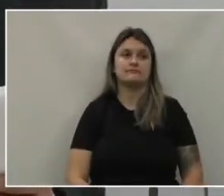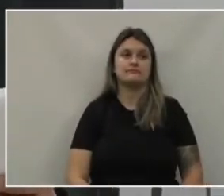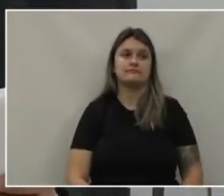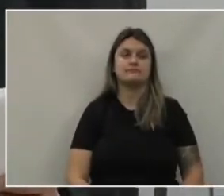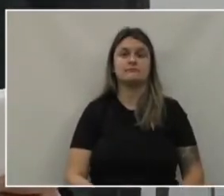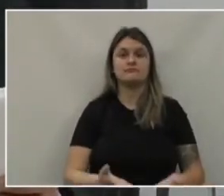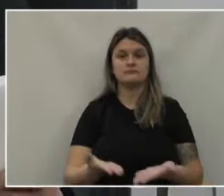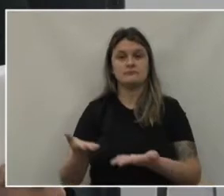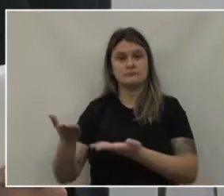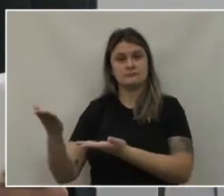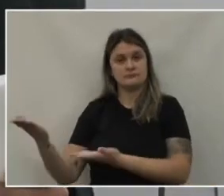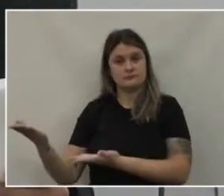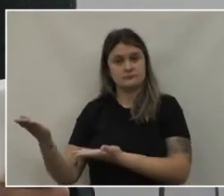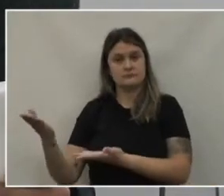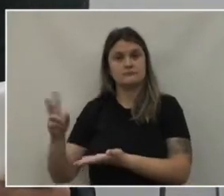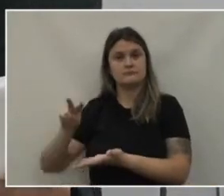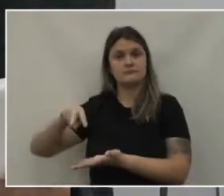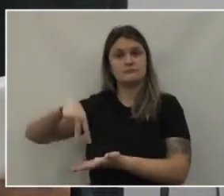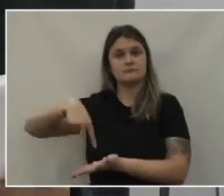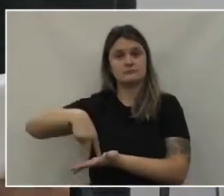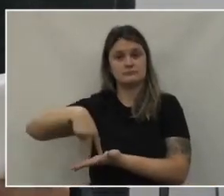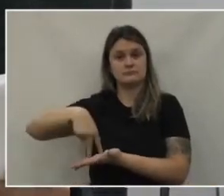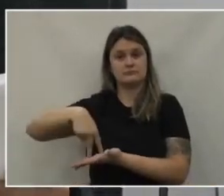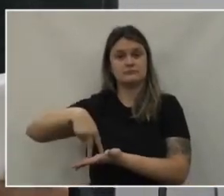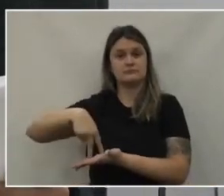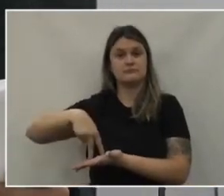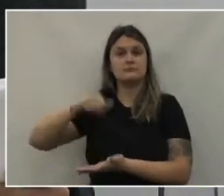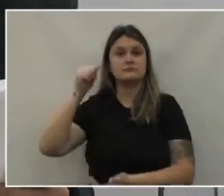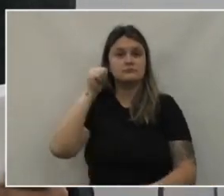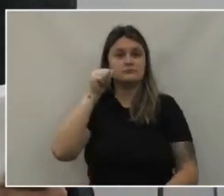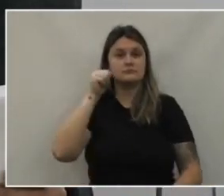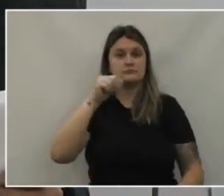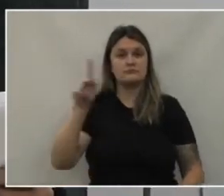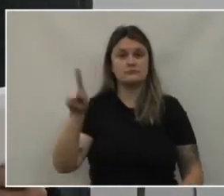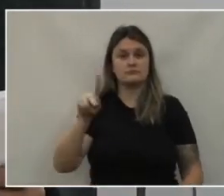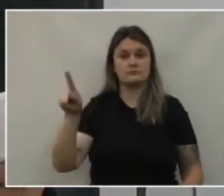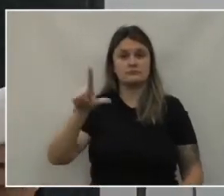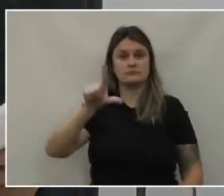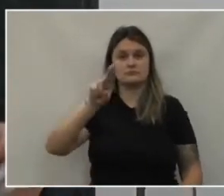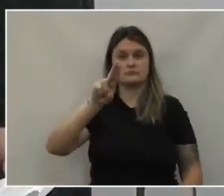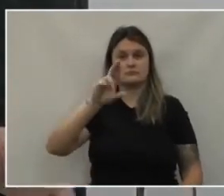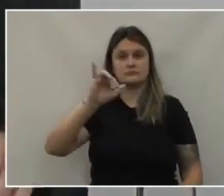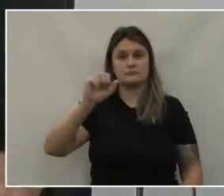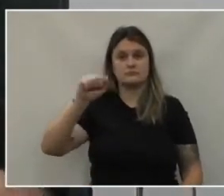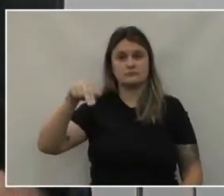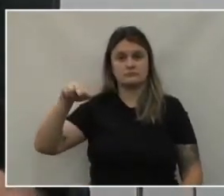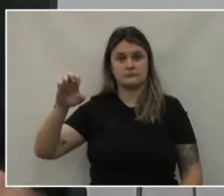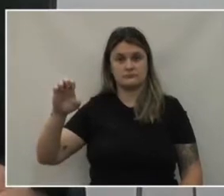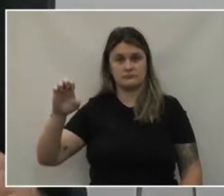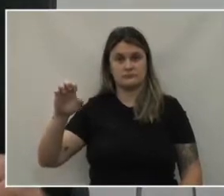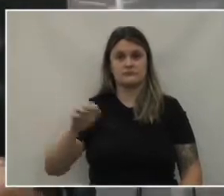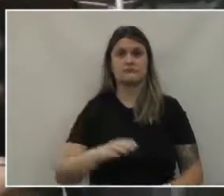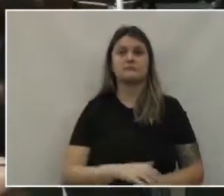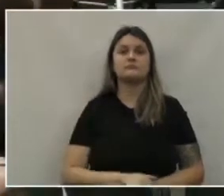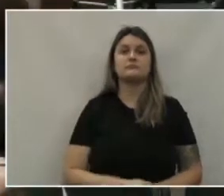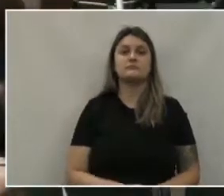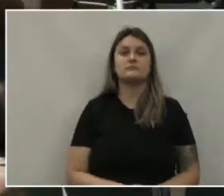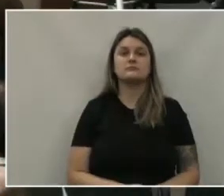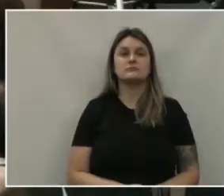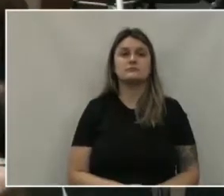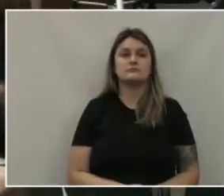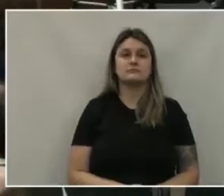Concedo a palavra na tribuna à senhora Luciane Serrer de Matos para falar sobre o Fundeb.